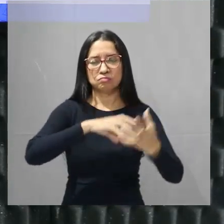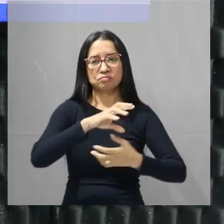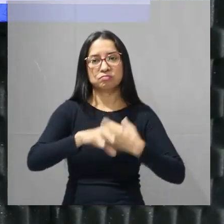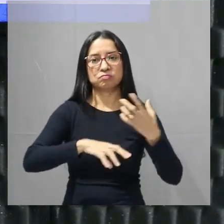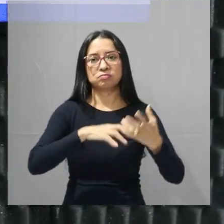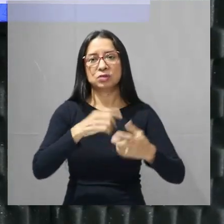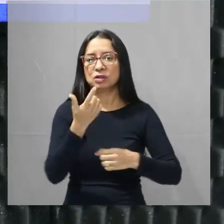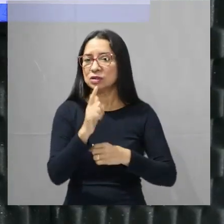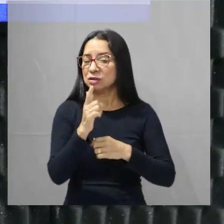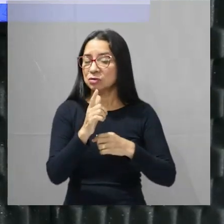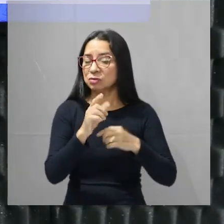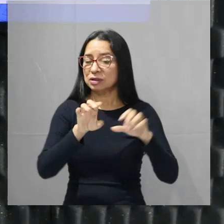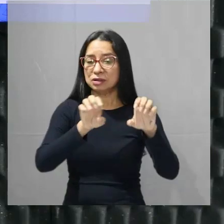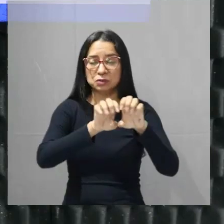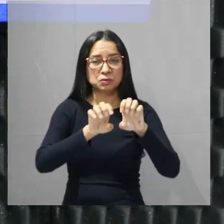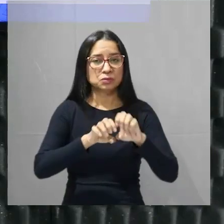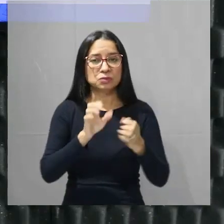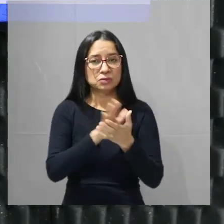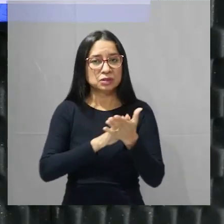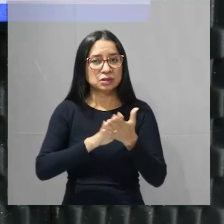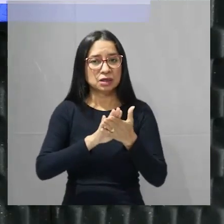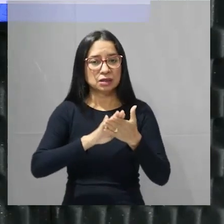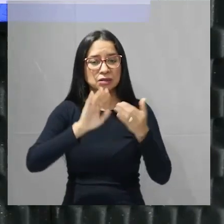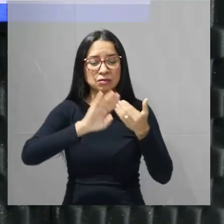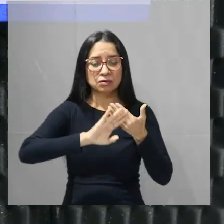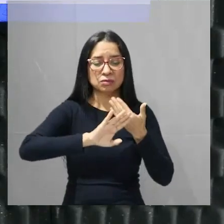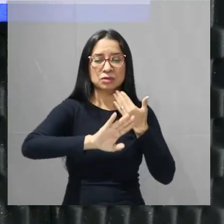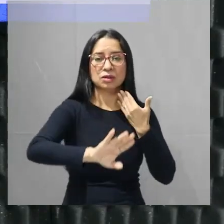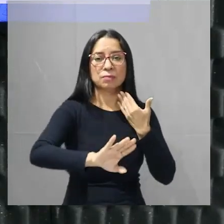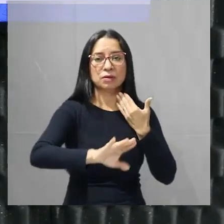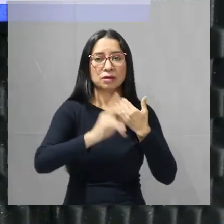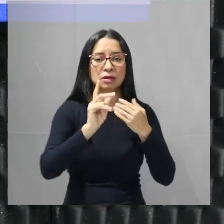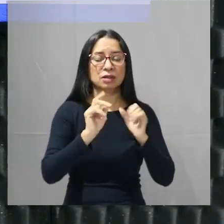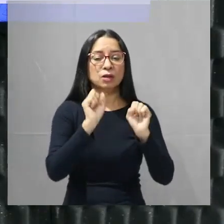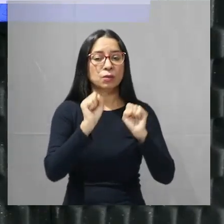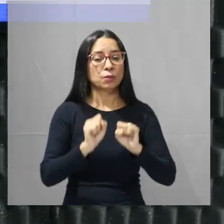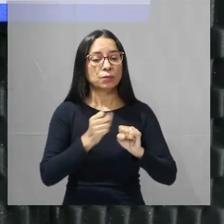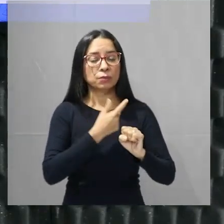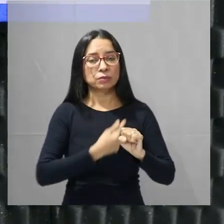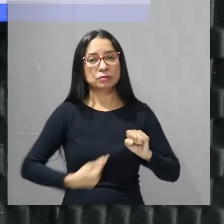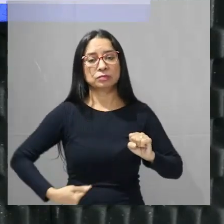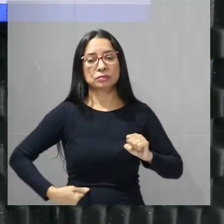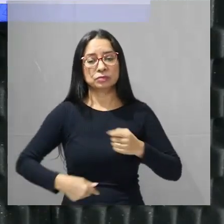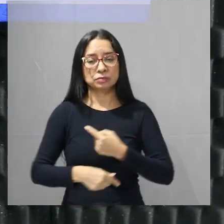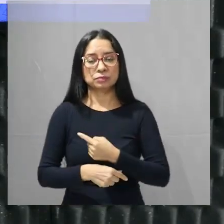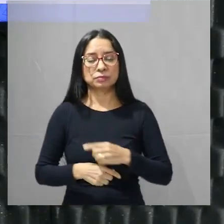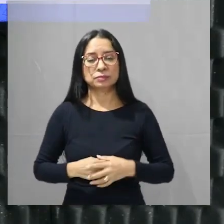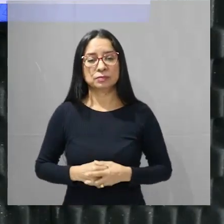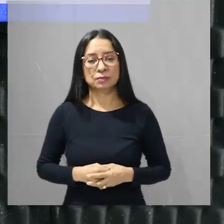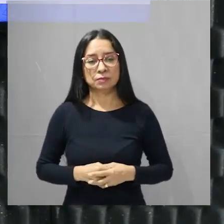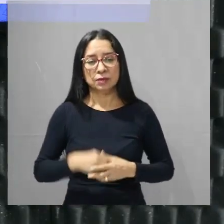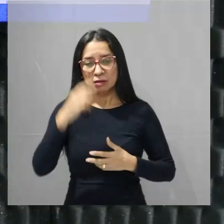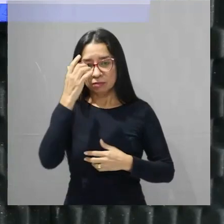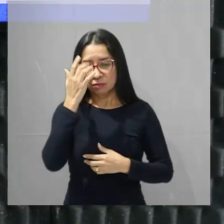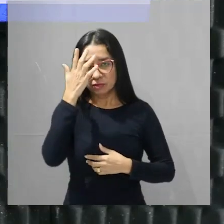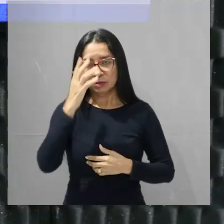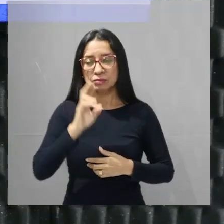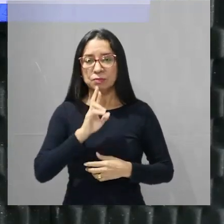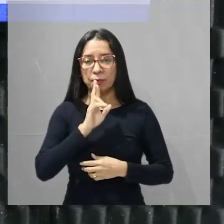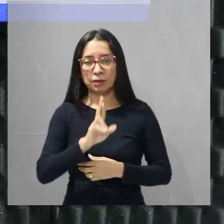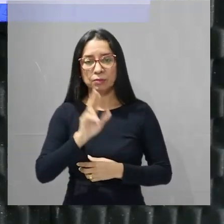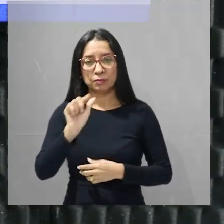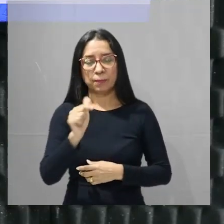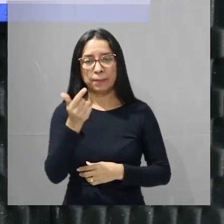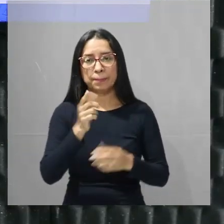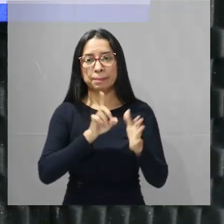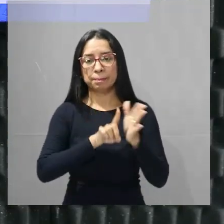sem infraestrutura, que ficam muitas vezes à margem do poder público, tá certo? Captou? Fácil, né? Bora responder mais uma questão que